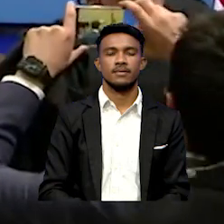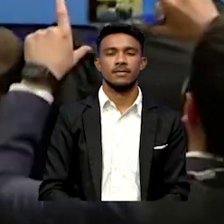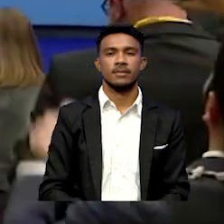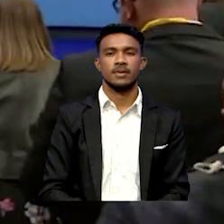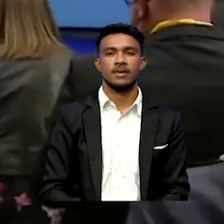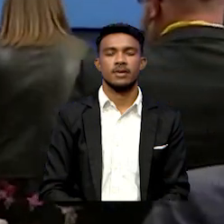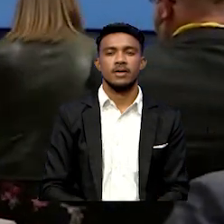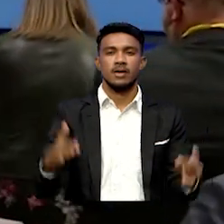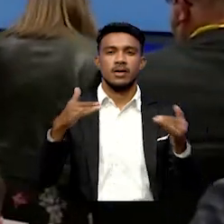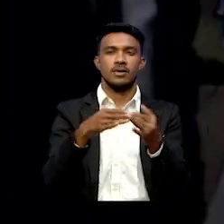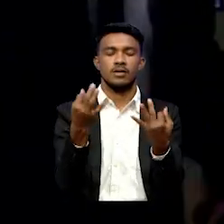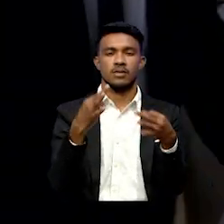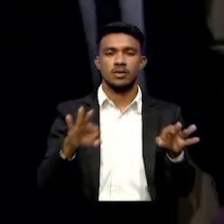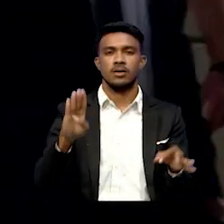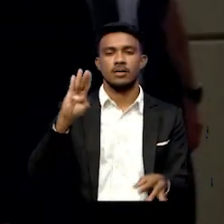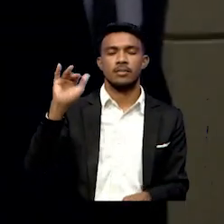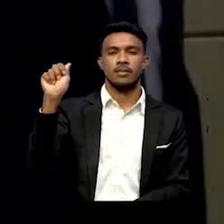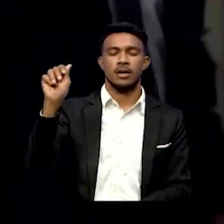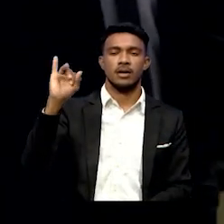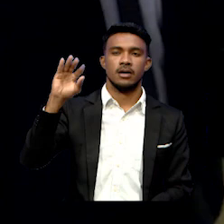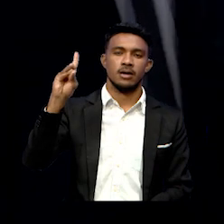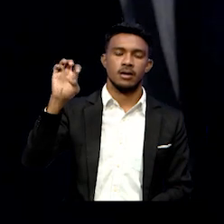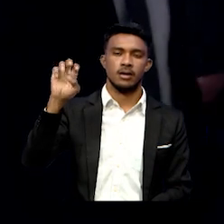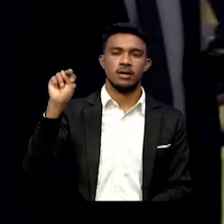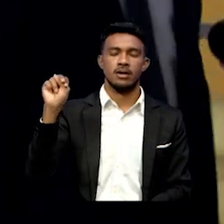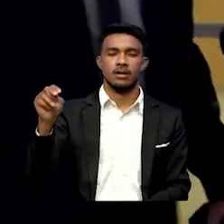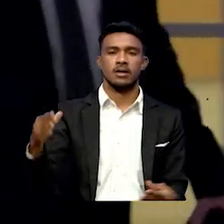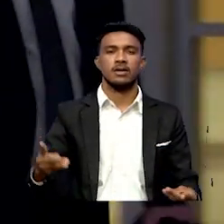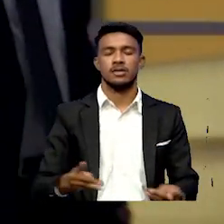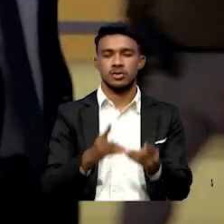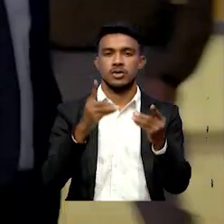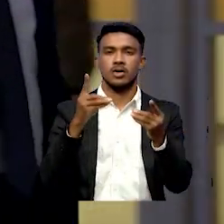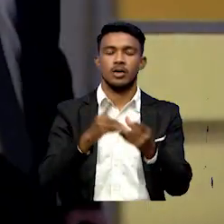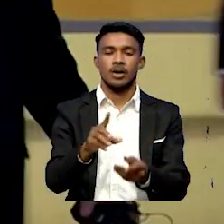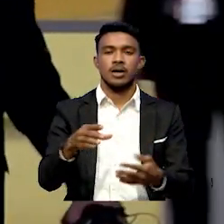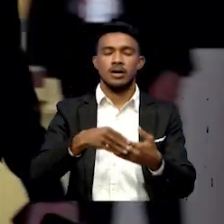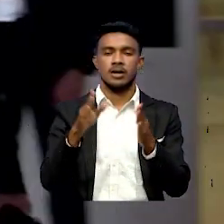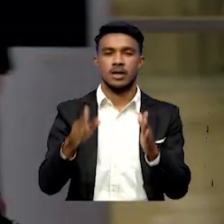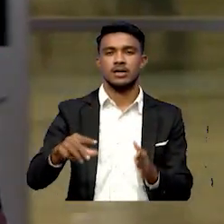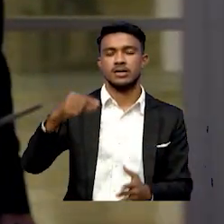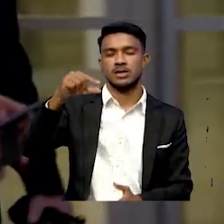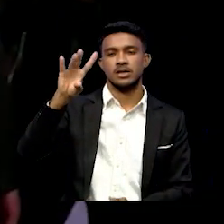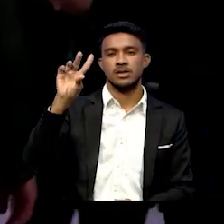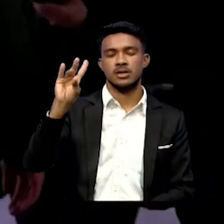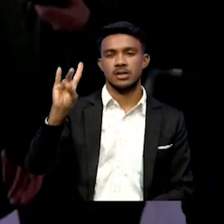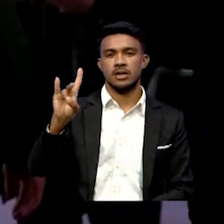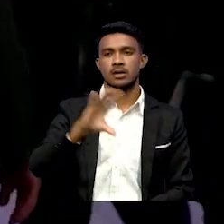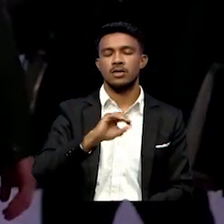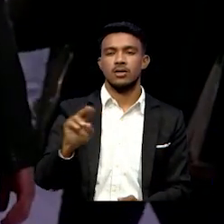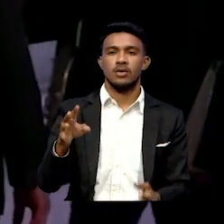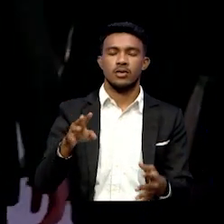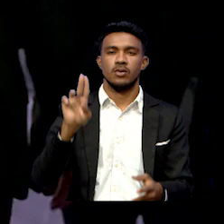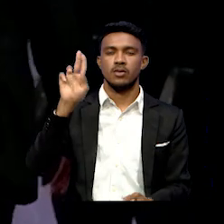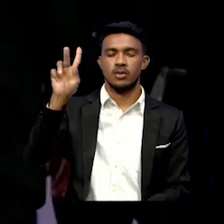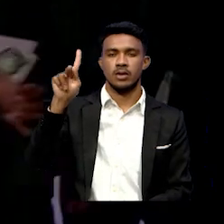Liutia soru mutune, Biden mos ba soru malutan ho lideransa G7 no Union Europea. Espera katak Biden